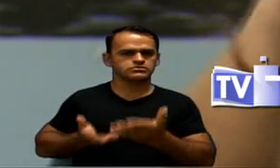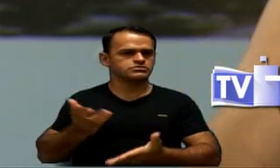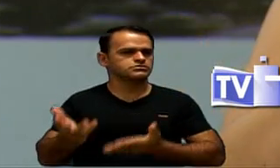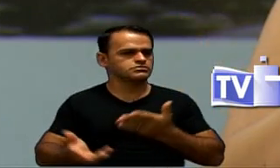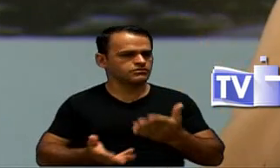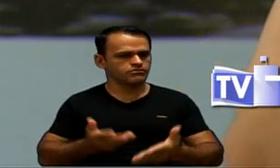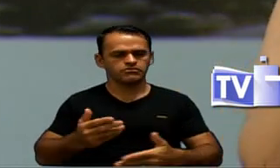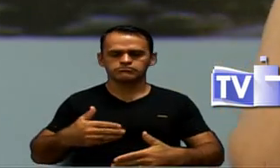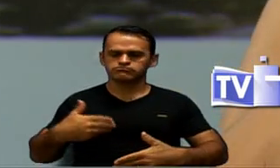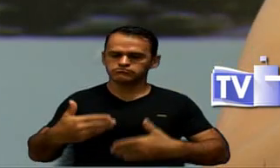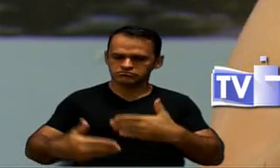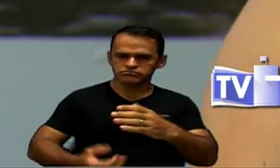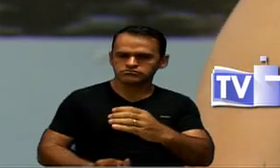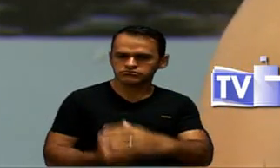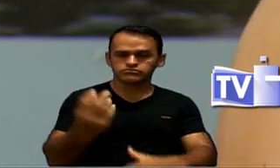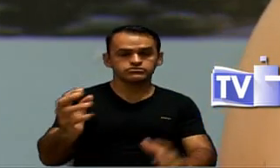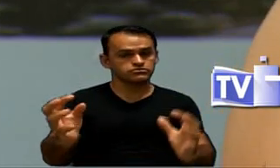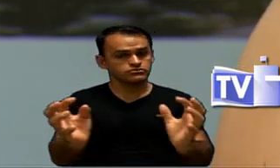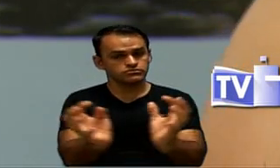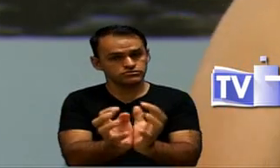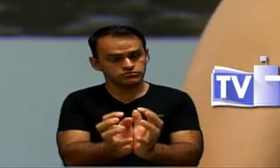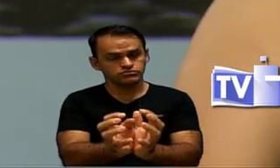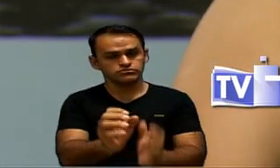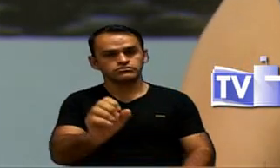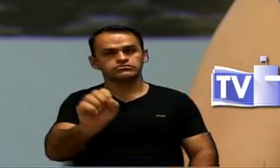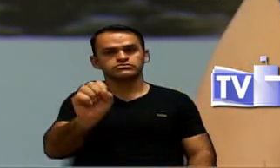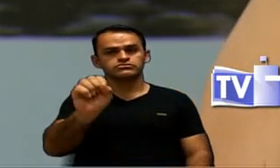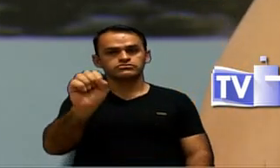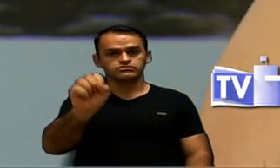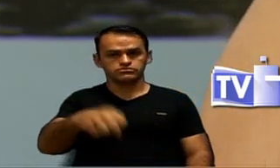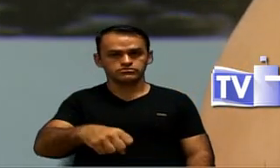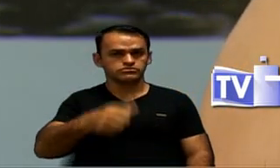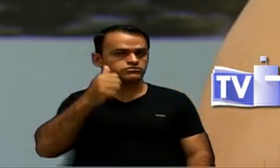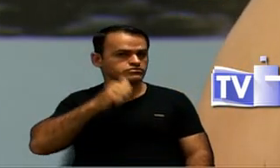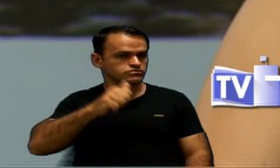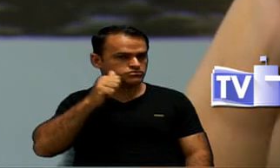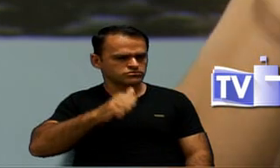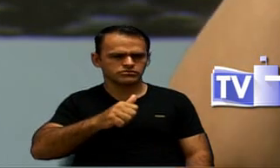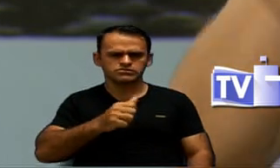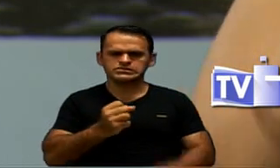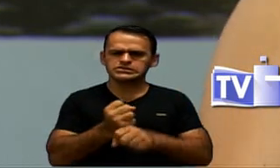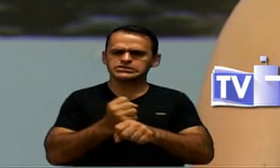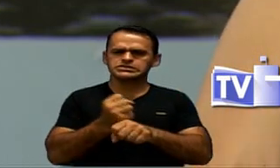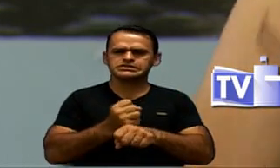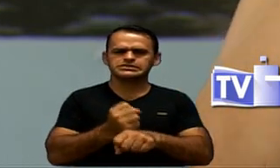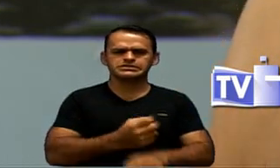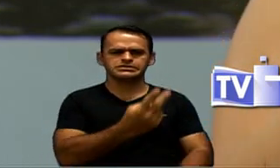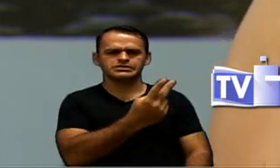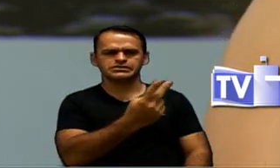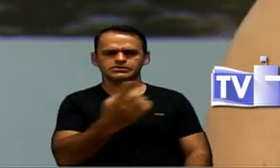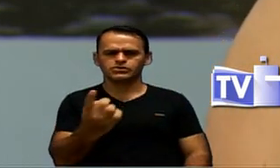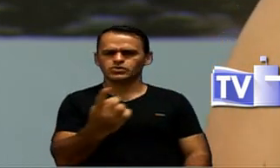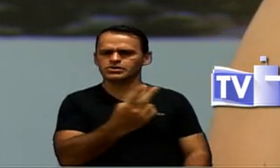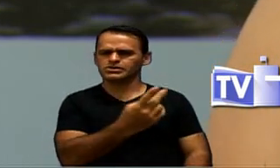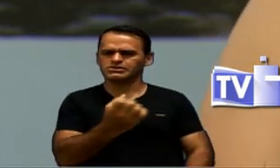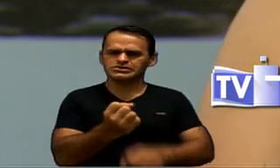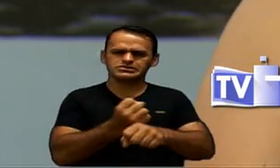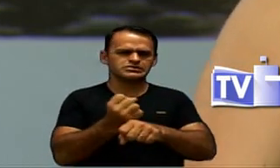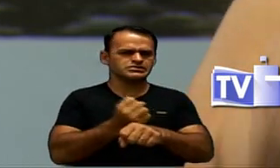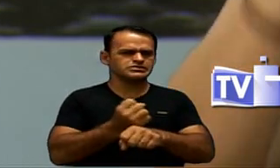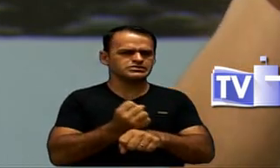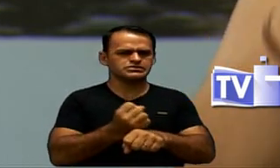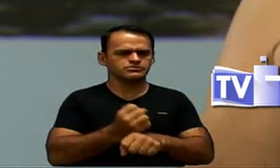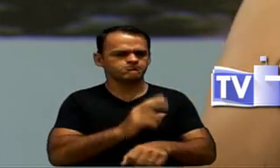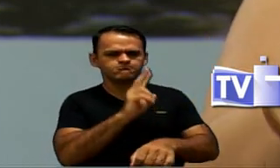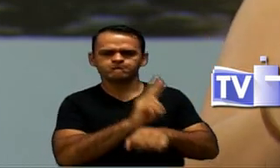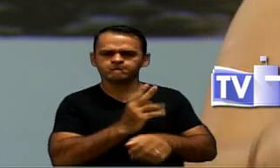veio o Sim, Sim Mulher, que desde então, acho que já faz quantos anos já? 21 anos que toma conta dessa Casa